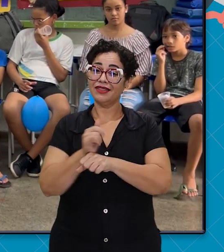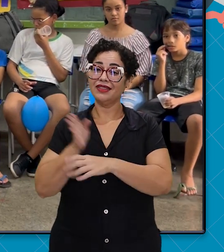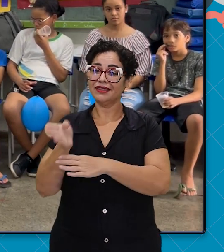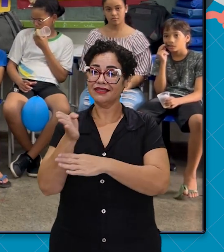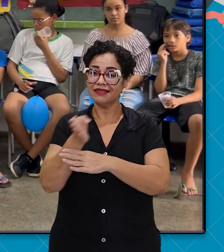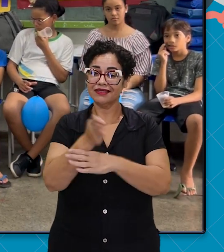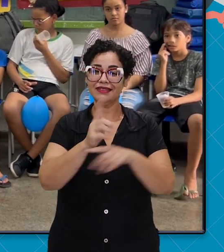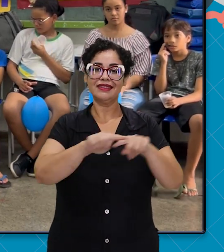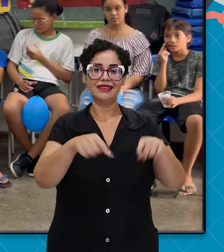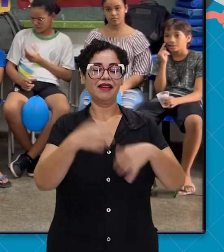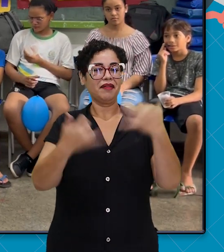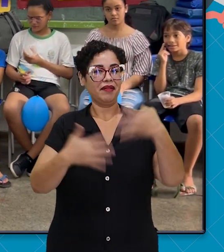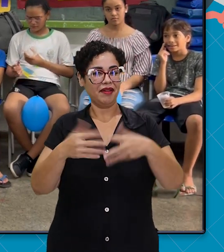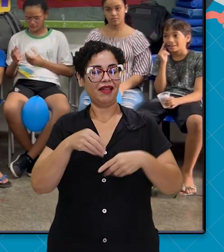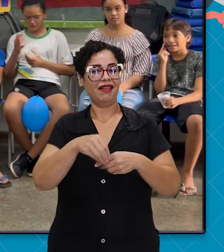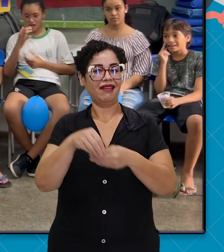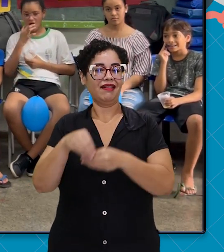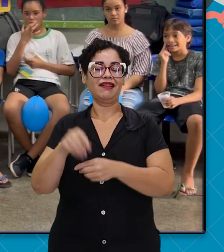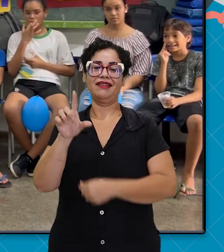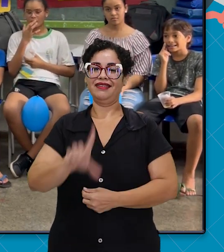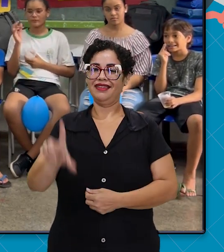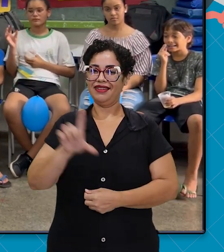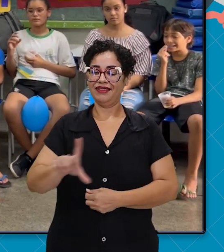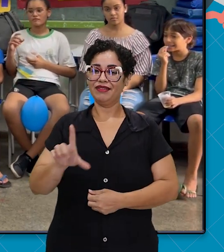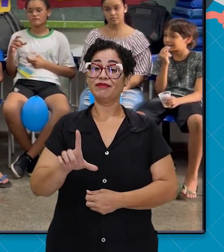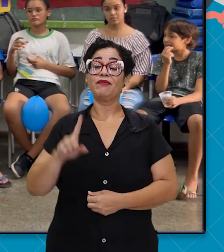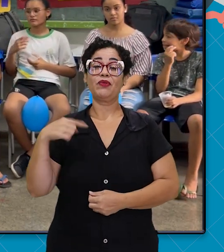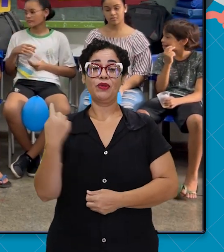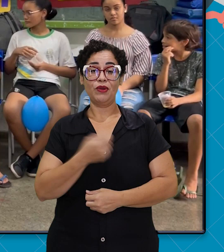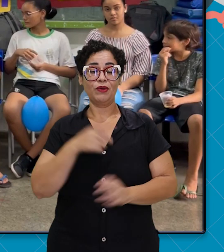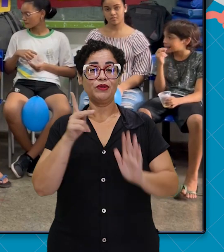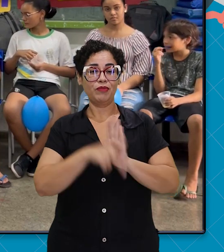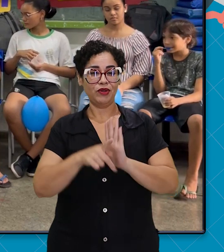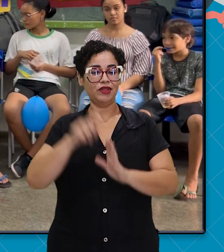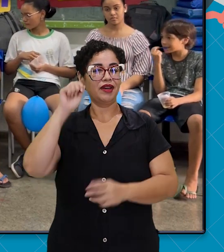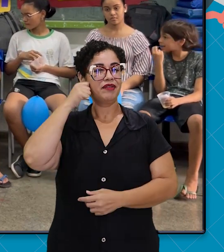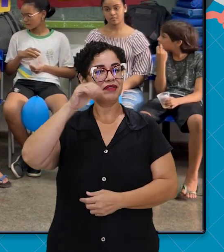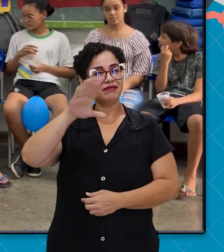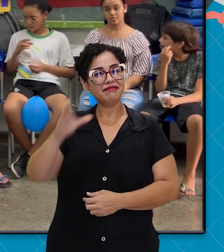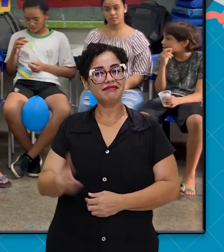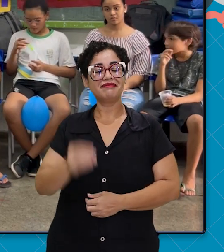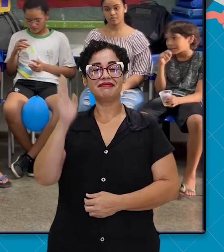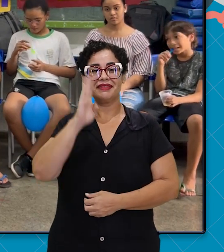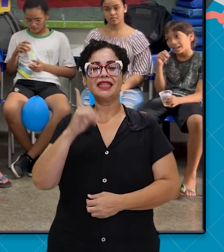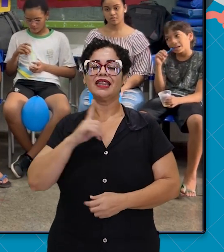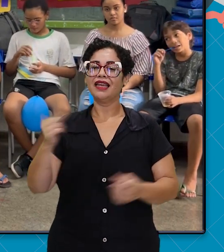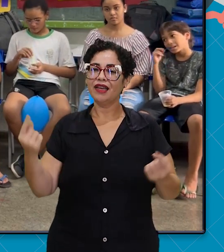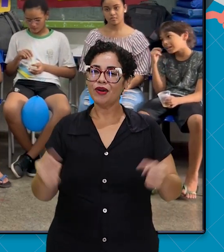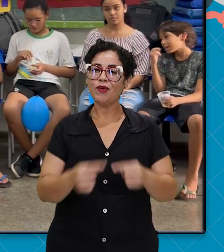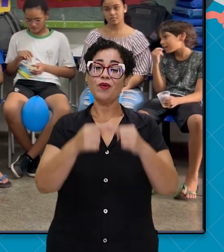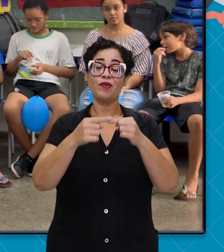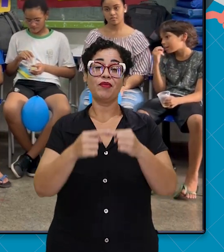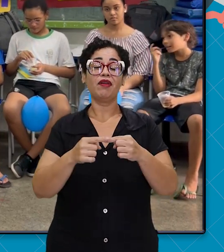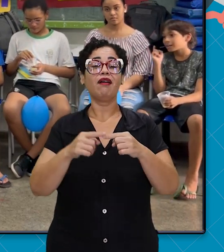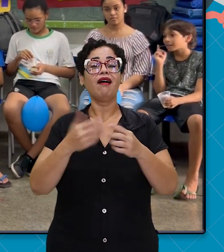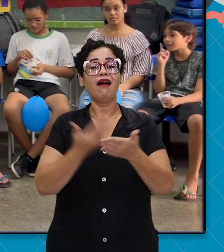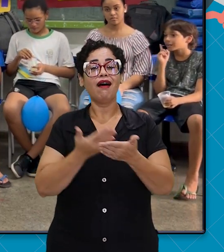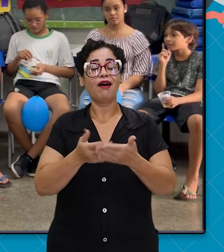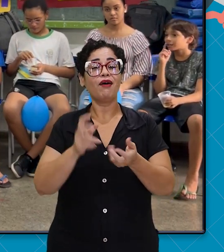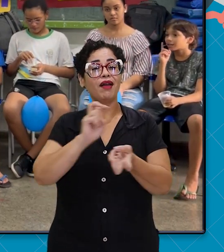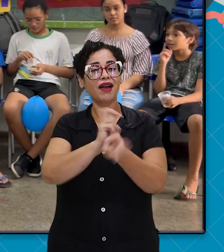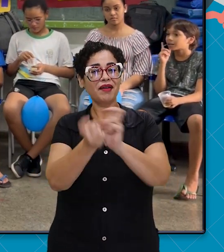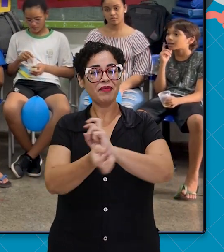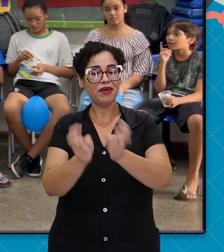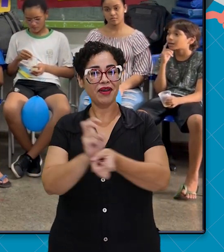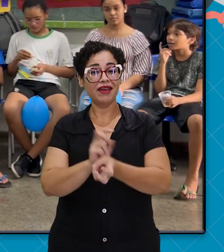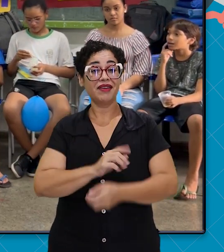salas, lá vamos nós com a literatura. E no nosso projeto Africanidades Brasileira, nós temos a culminância com as aulas de capoeira,